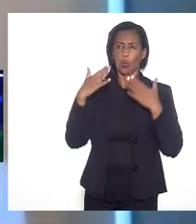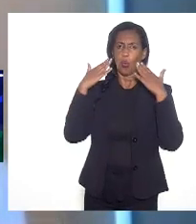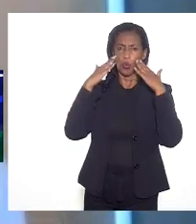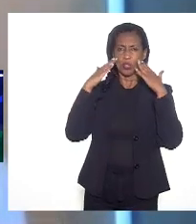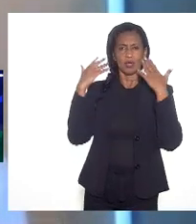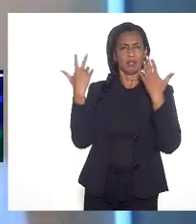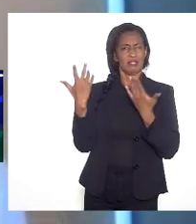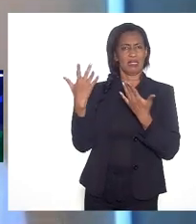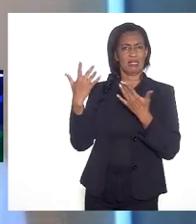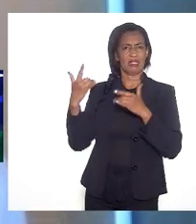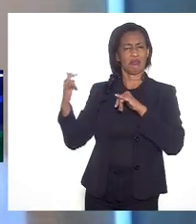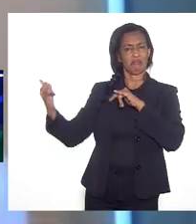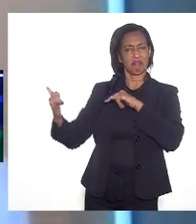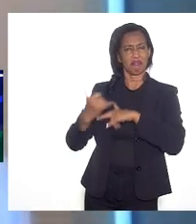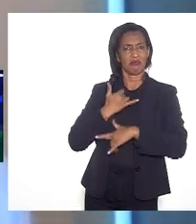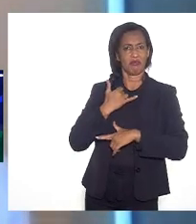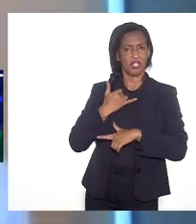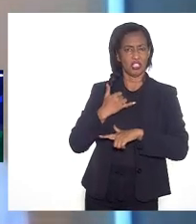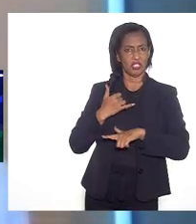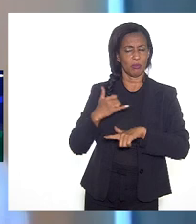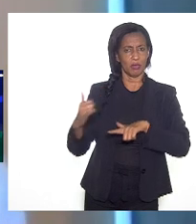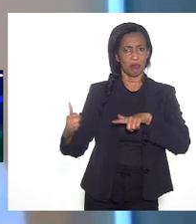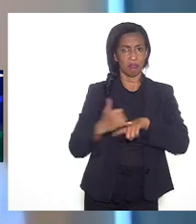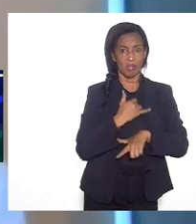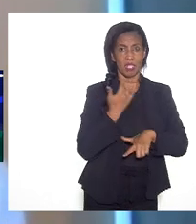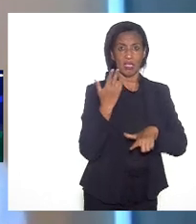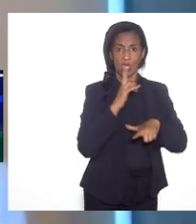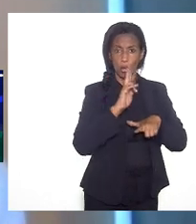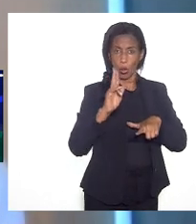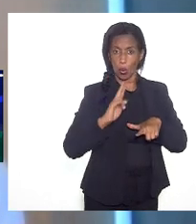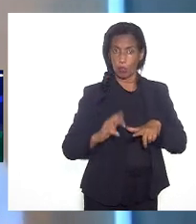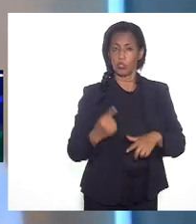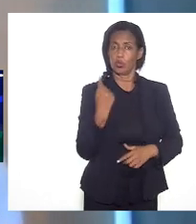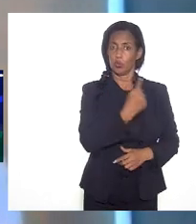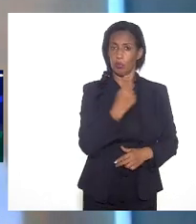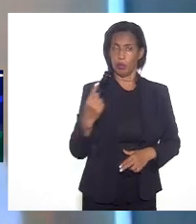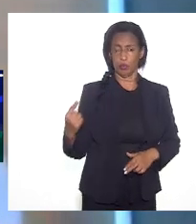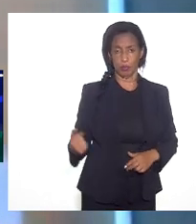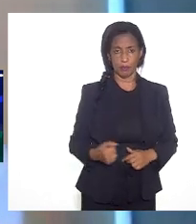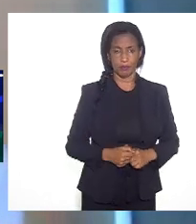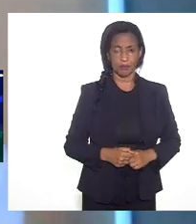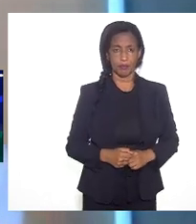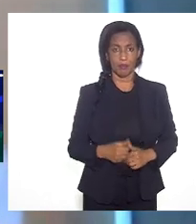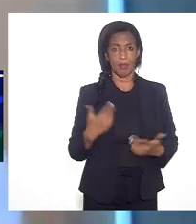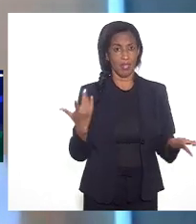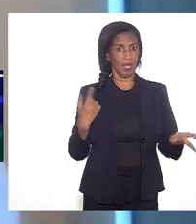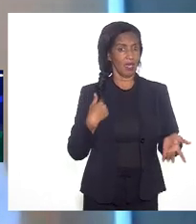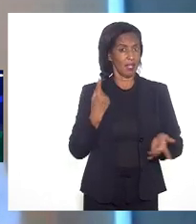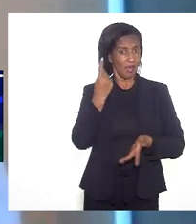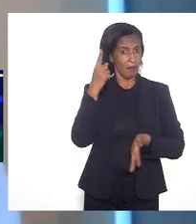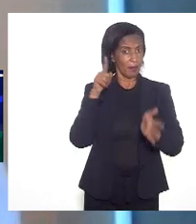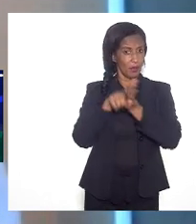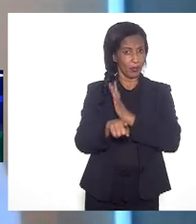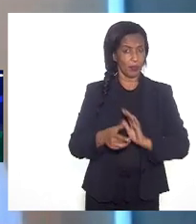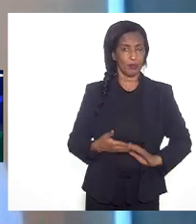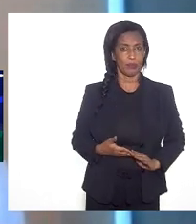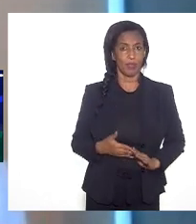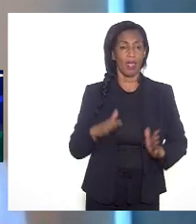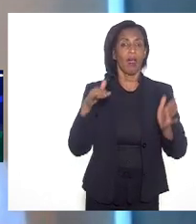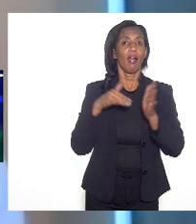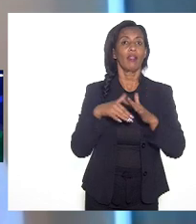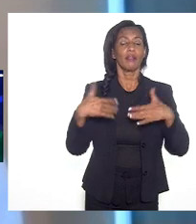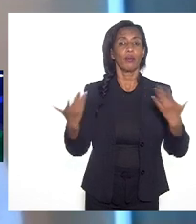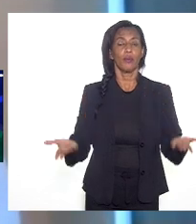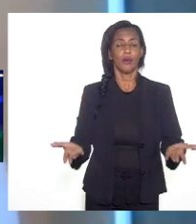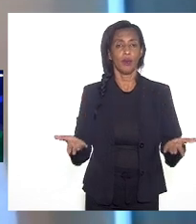que eu trouxe aqui e nomeei uma por uma. E aí vem a pergunta que não quer calar. Até